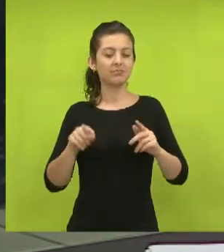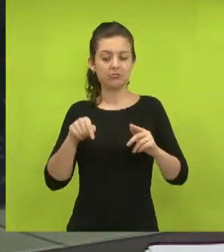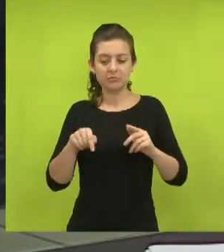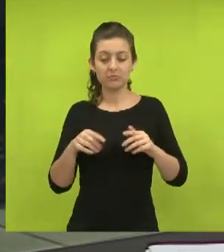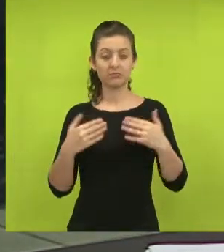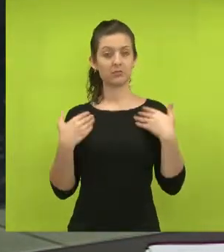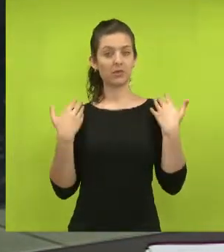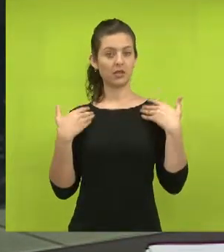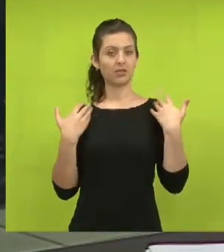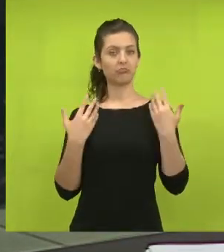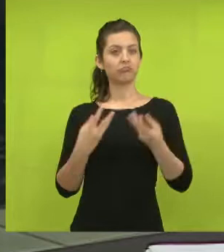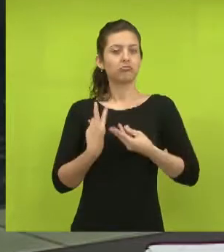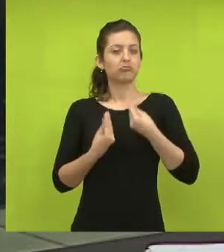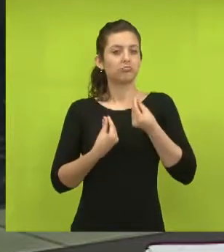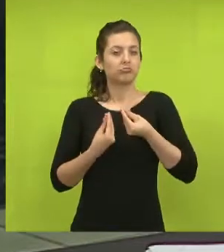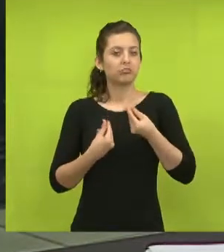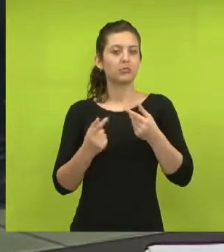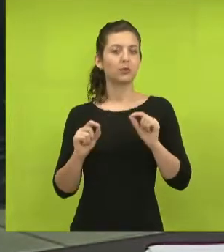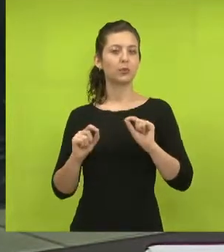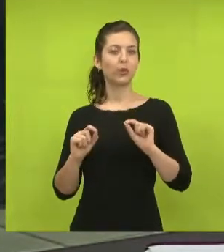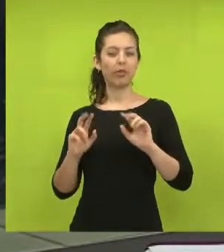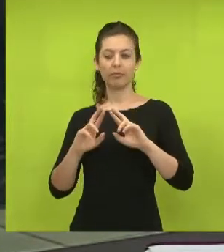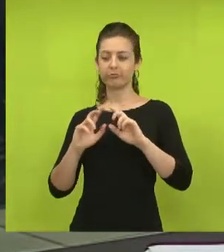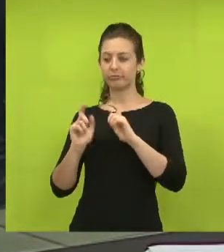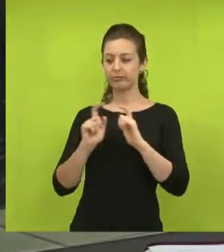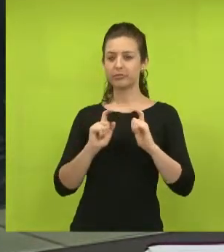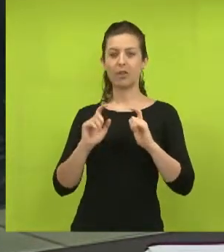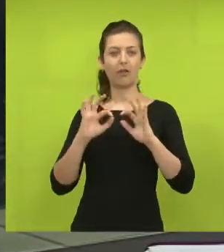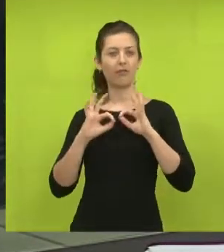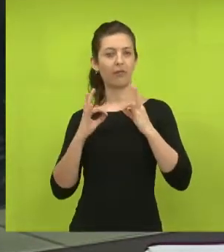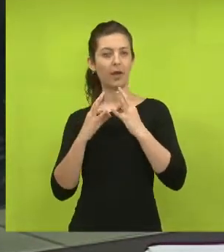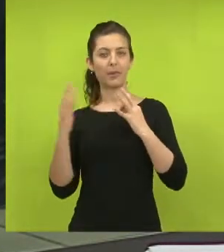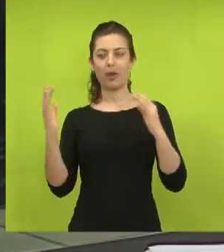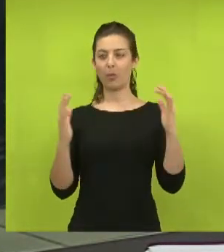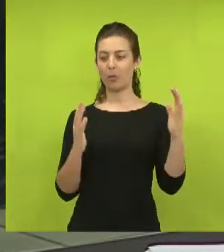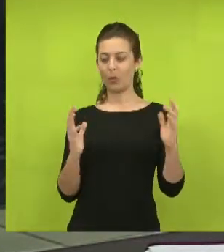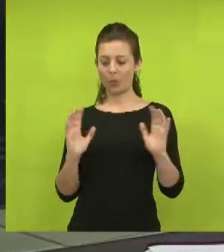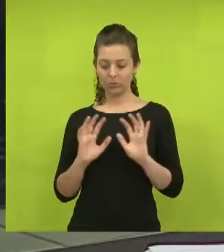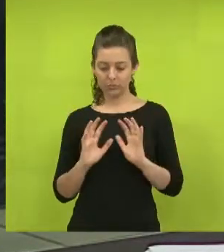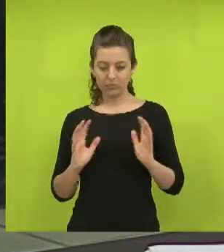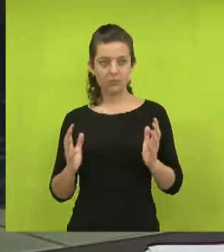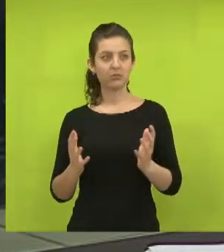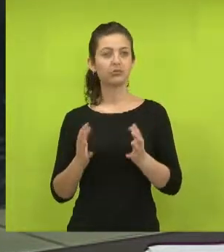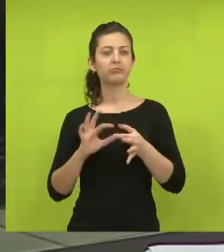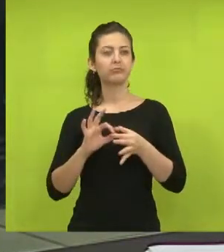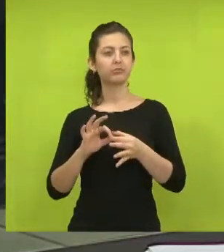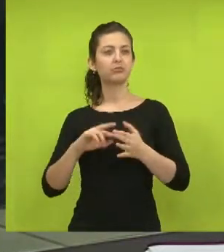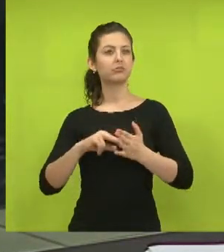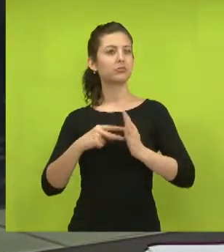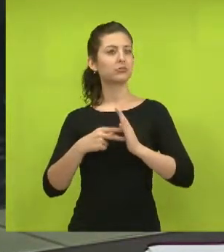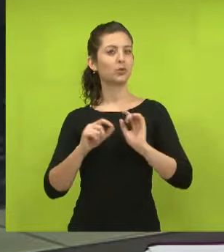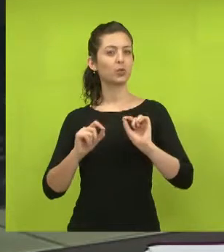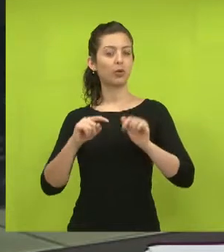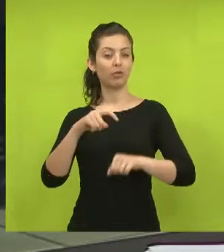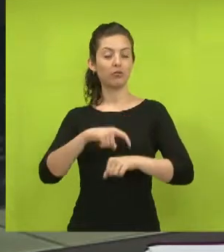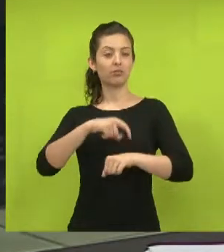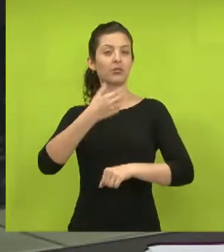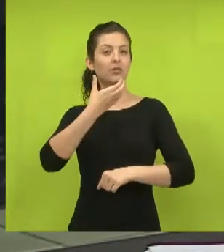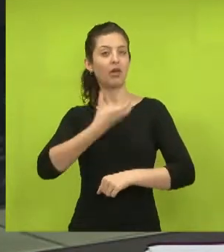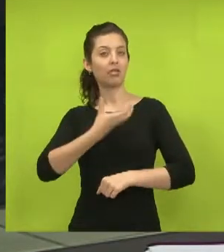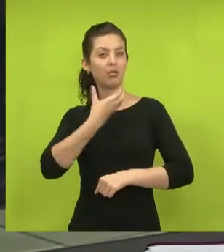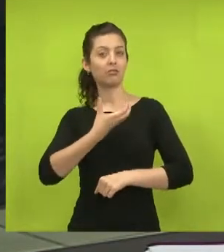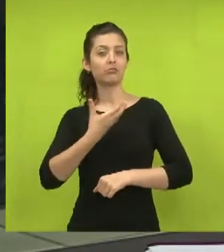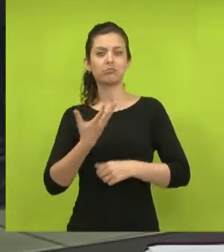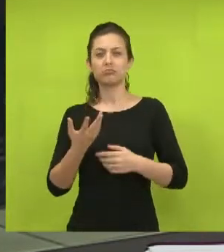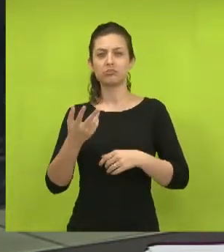é uma alegria, é uma forma, às vezes, de você conseguir reunir a família em torno de um símbolo, né? Que é esse momento do Natal. O